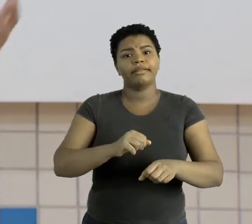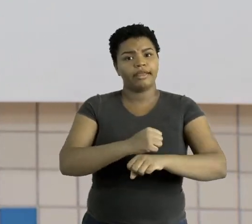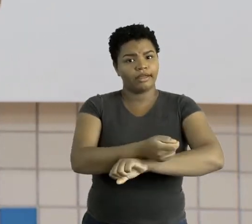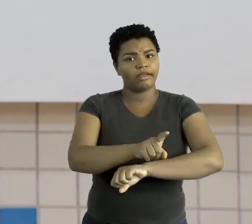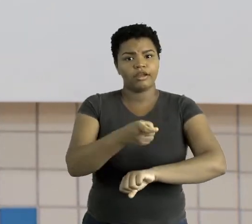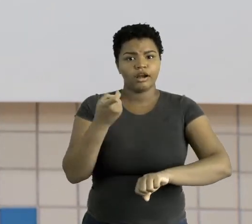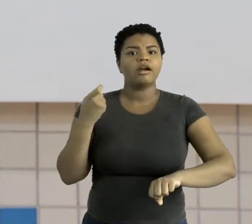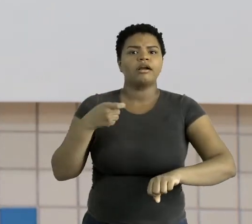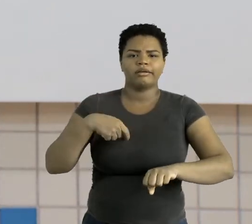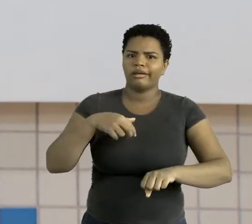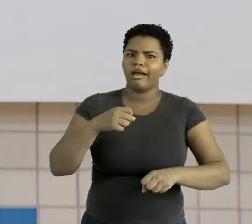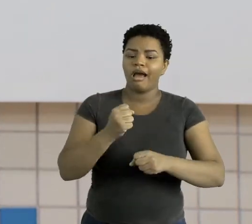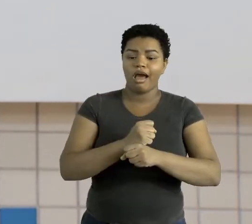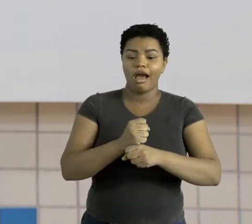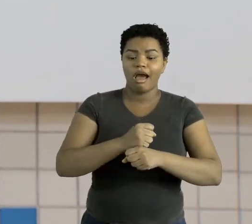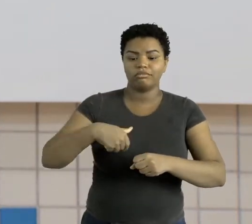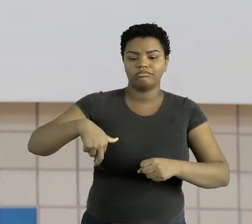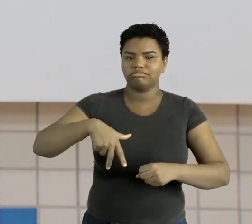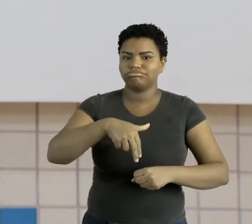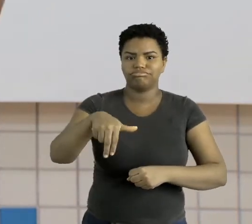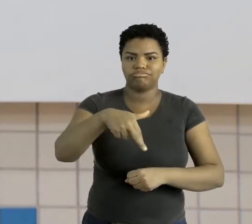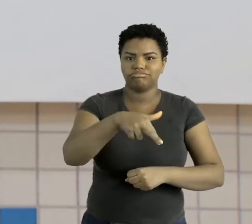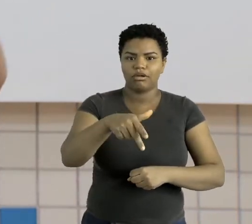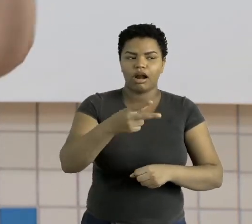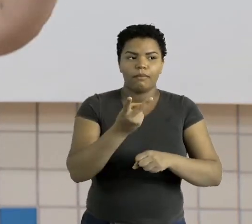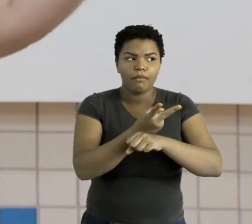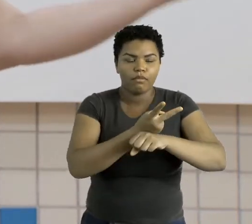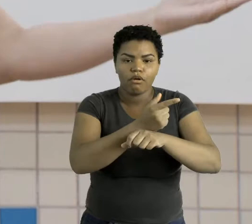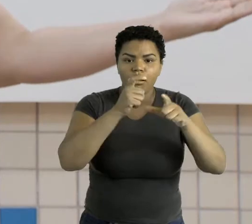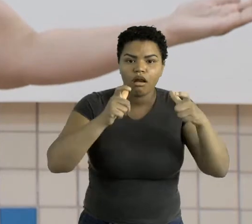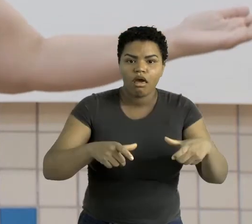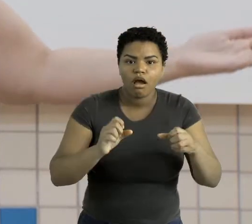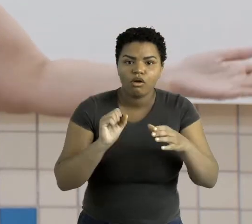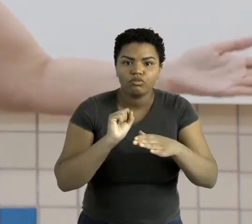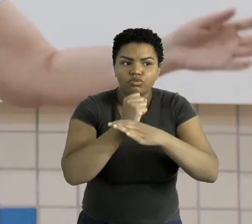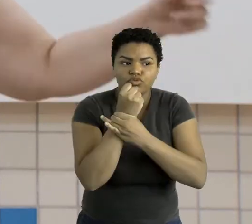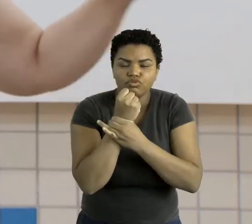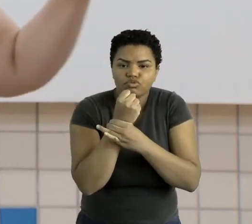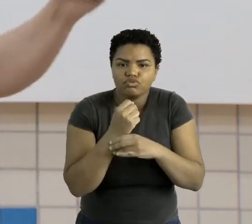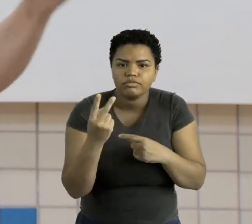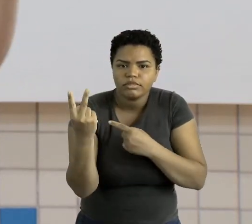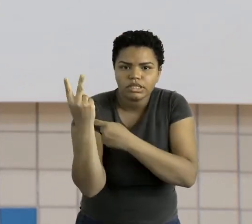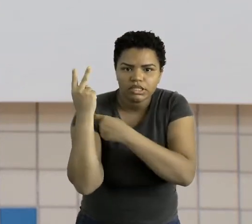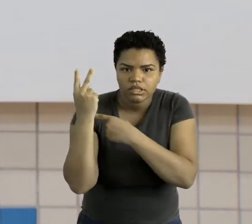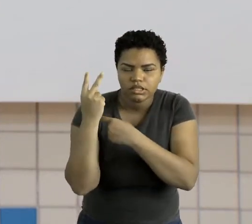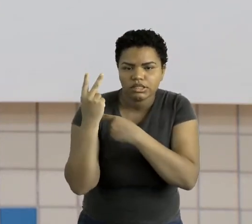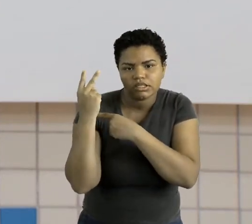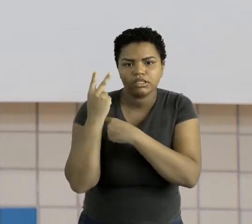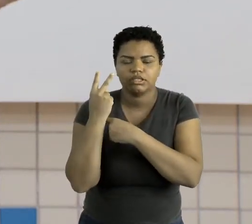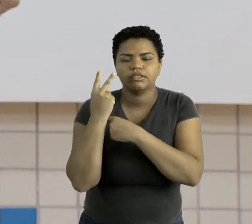um lugar seguro para se proteger, né, e não voltar a ser escravo. Então lá eles